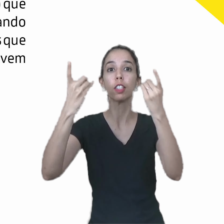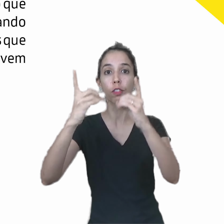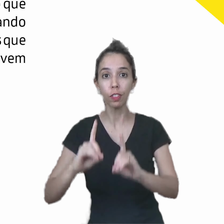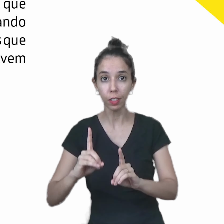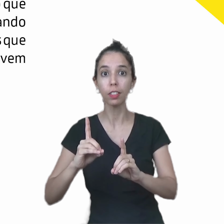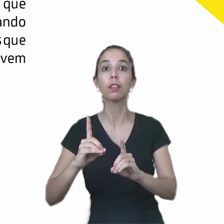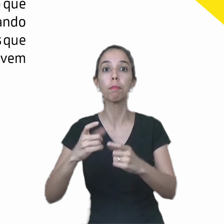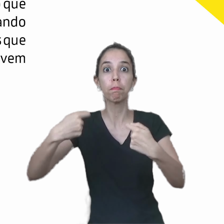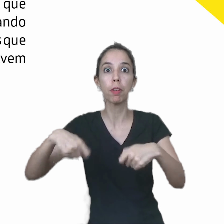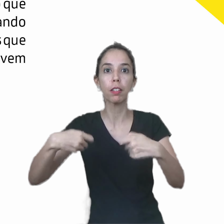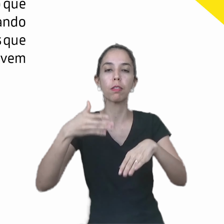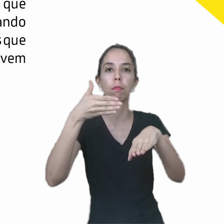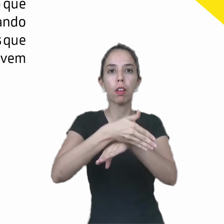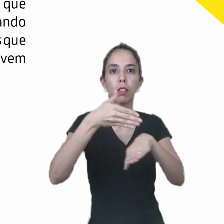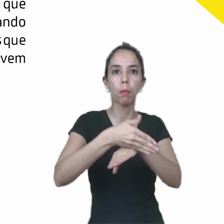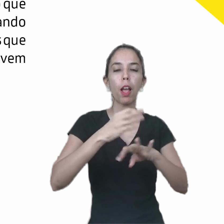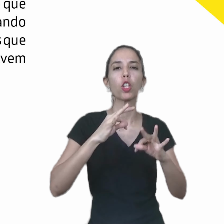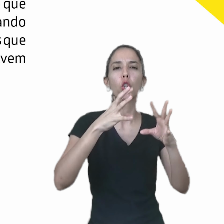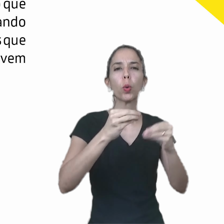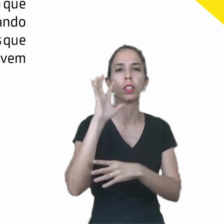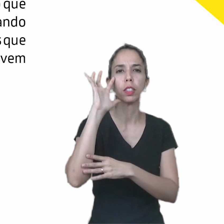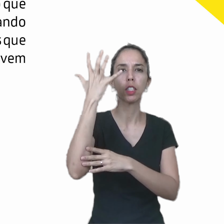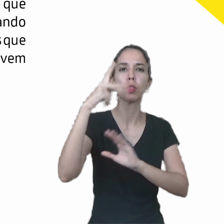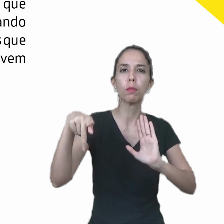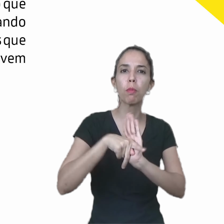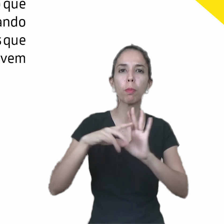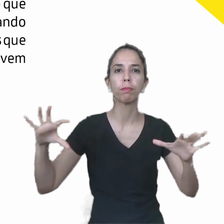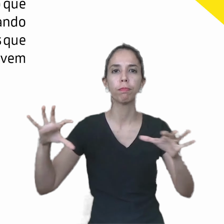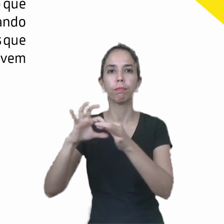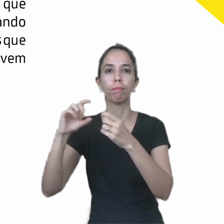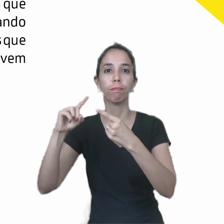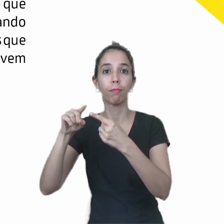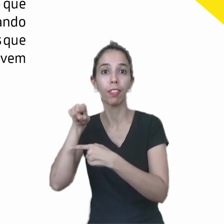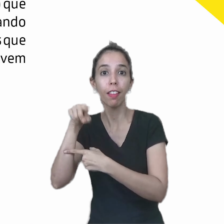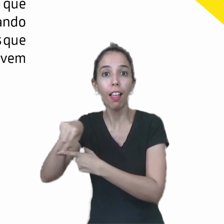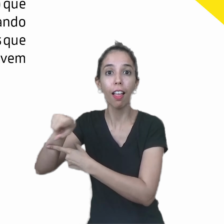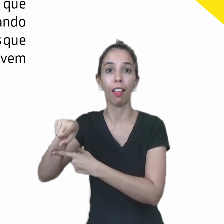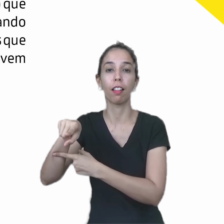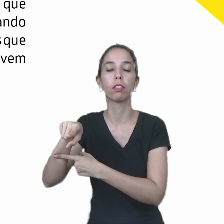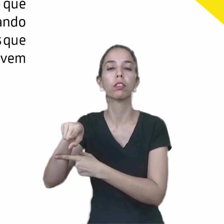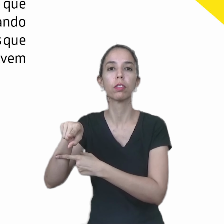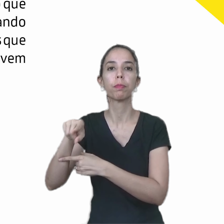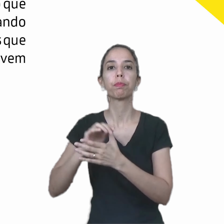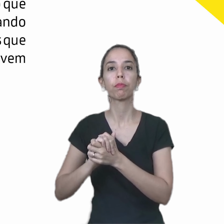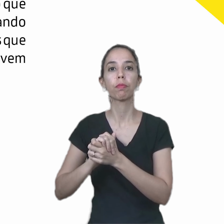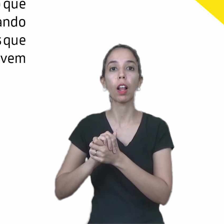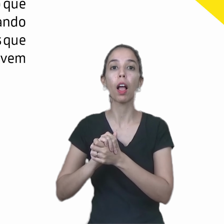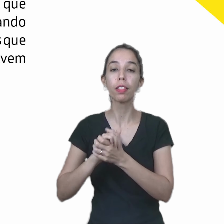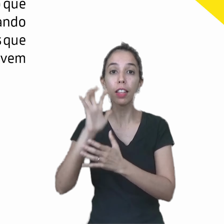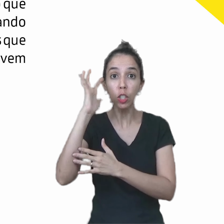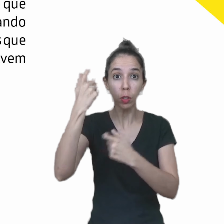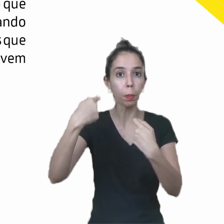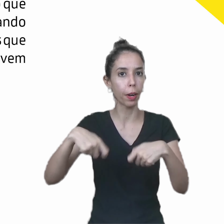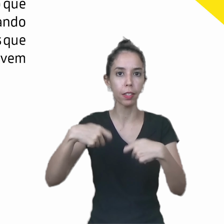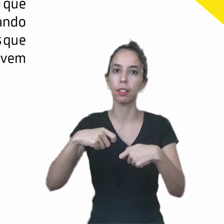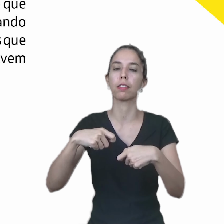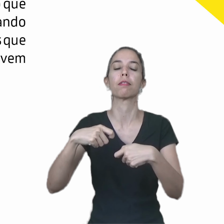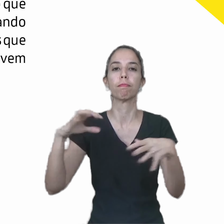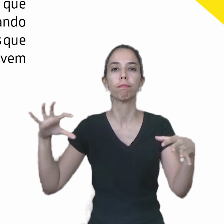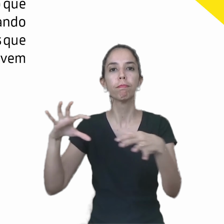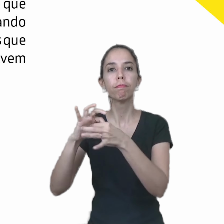das pessoas com deficiência nas decisões que lhe dizem respeito, as quais precisam e devem ter sua plena participação.